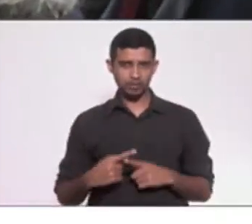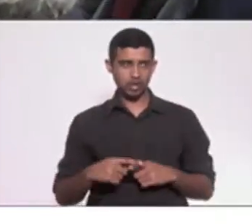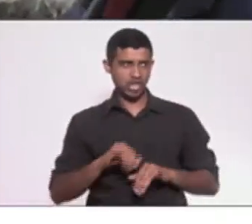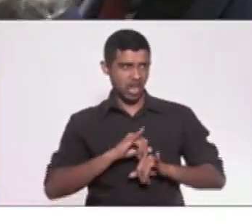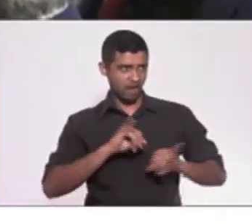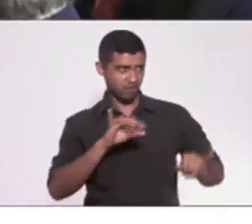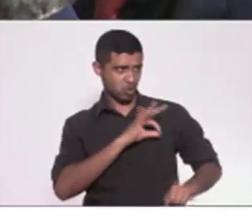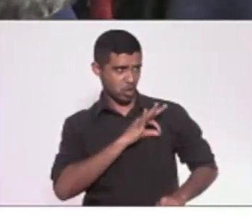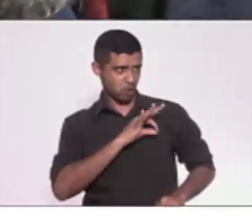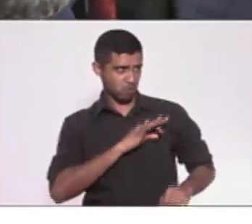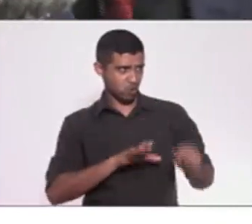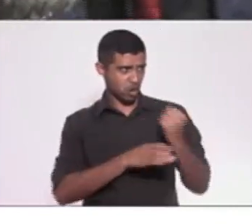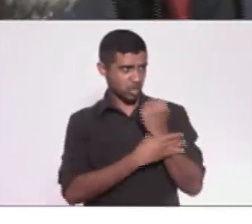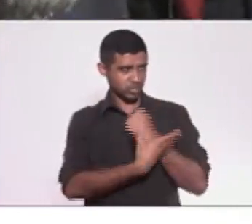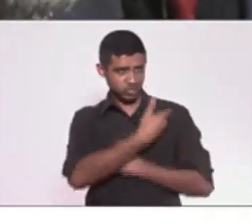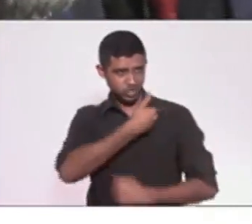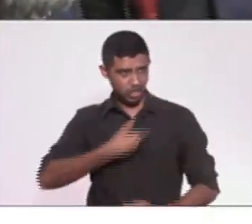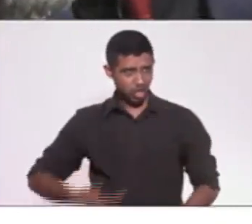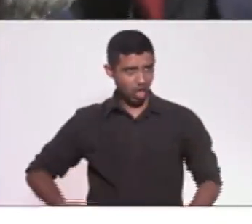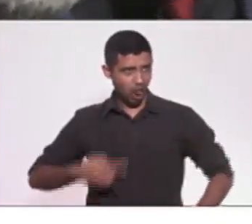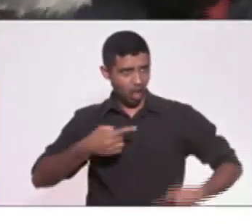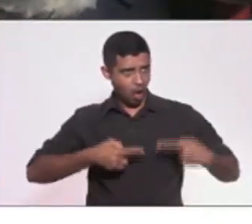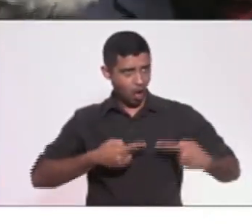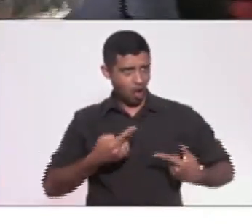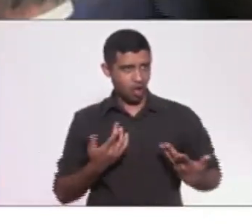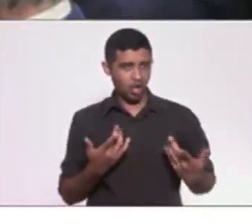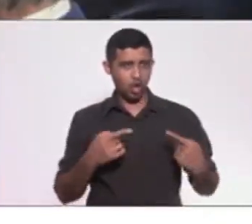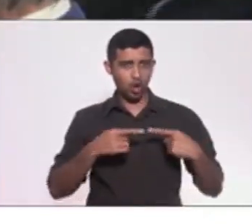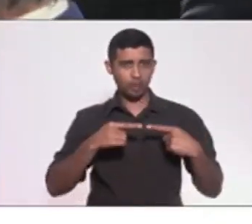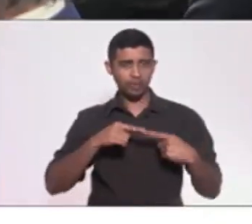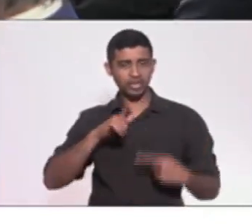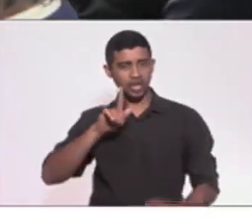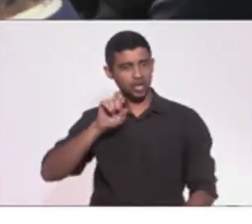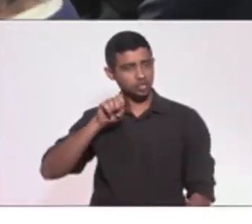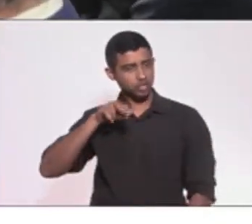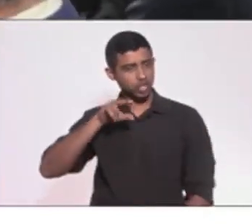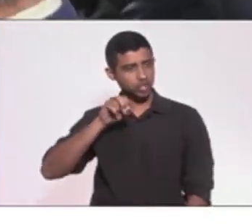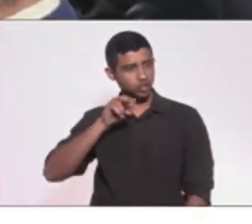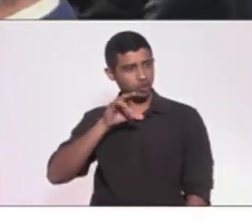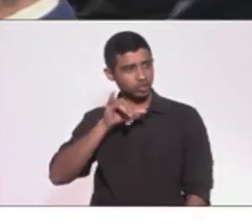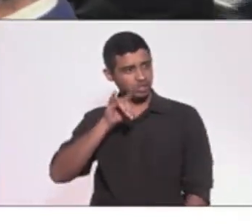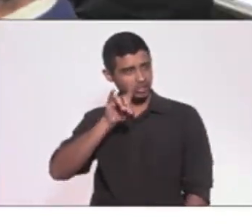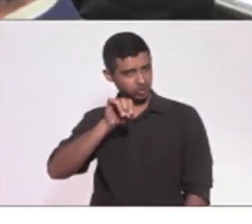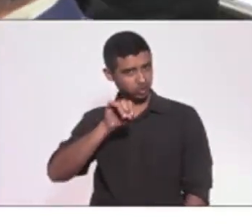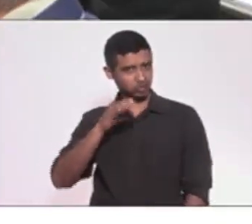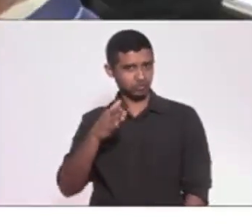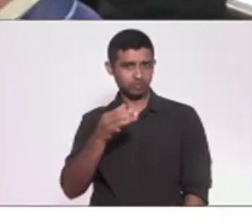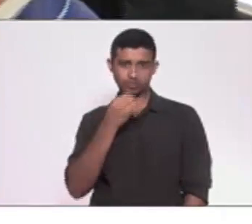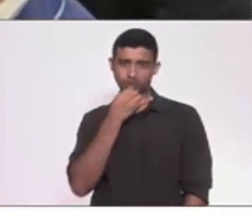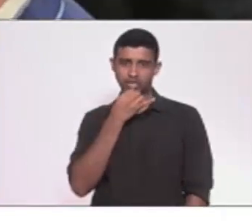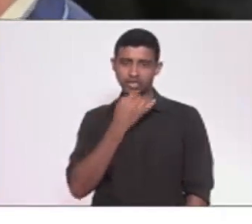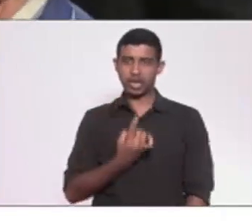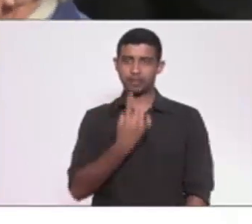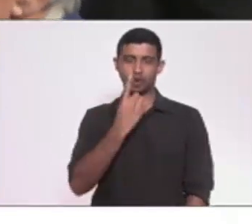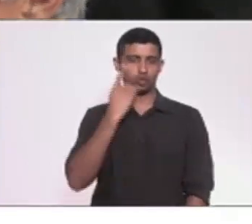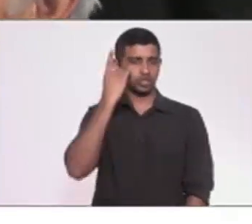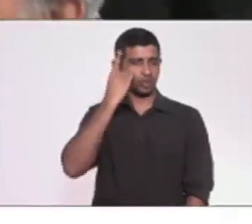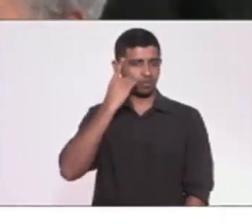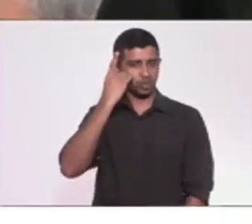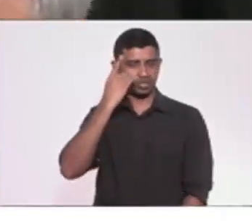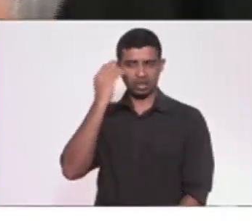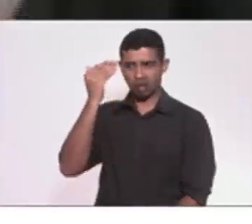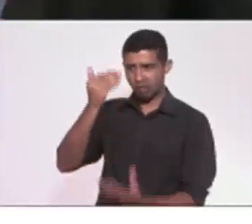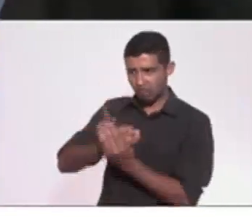de segurança genocida. Isso, essas garantias são os que protegem, por exemplo, um deputado de não ser processado e não perder